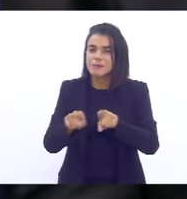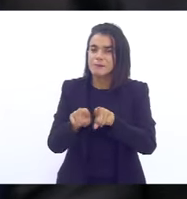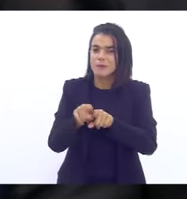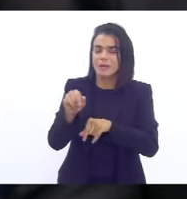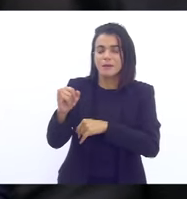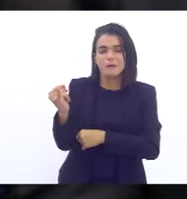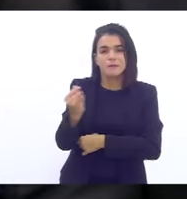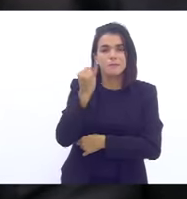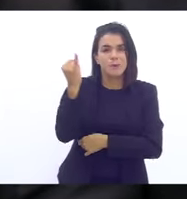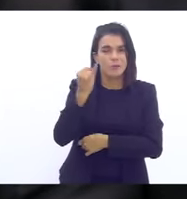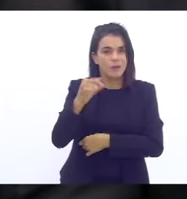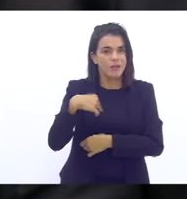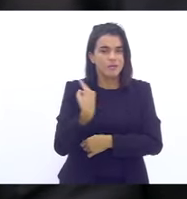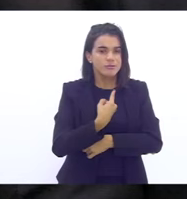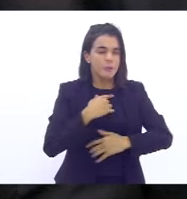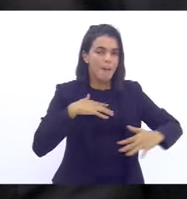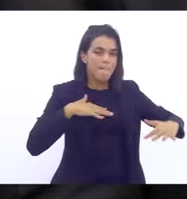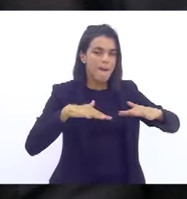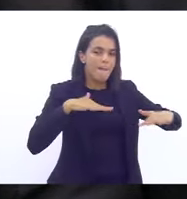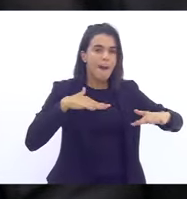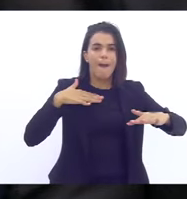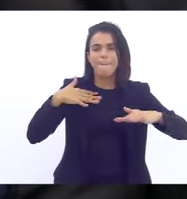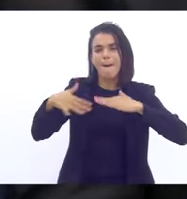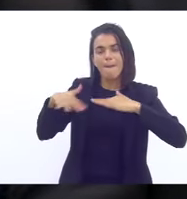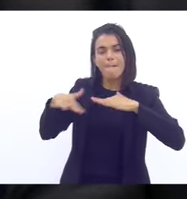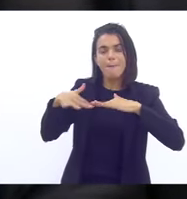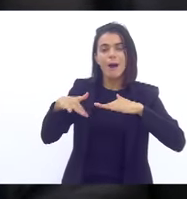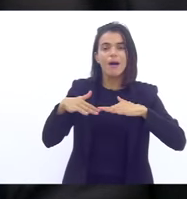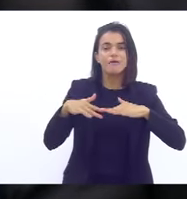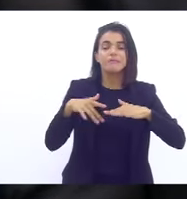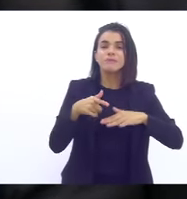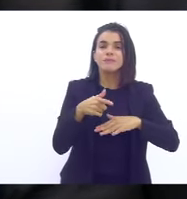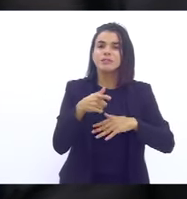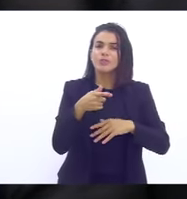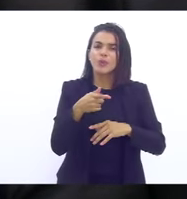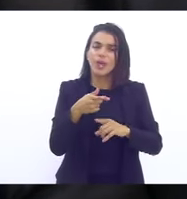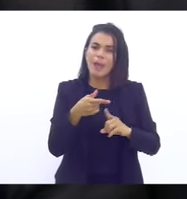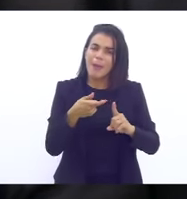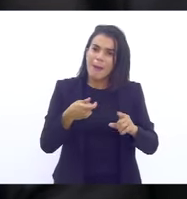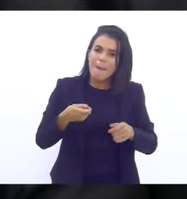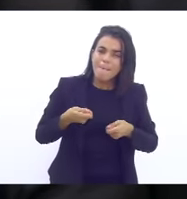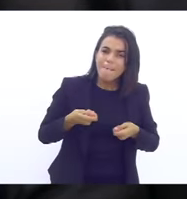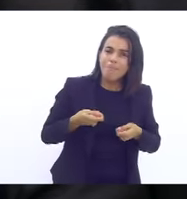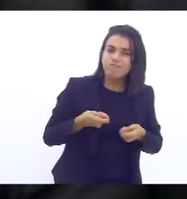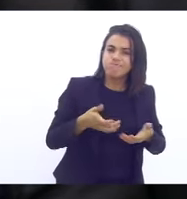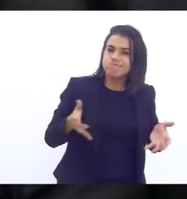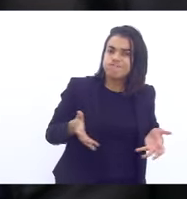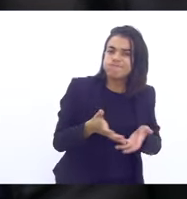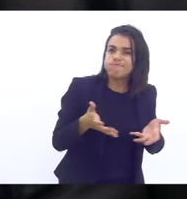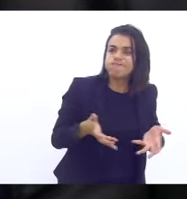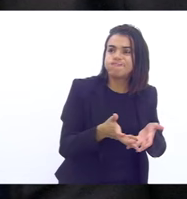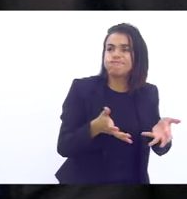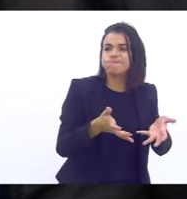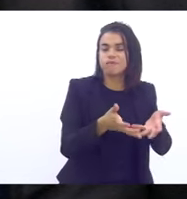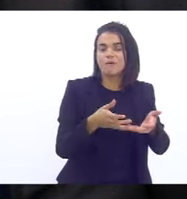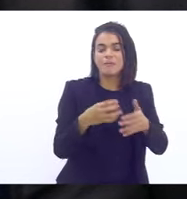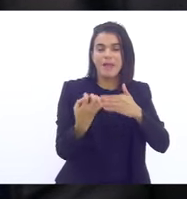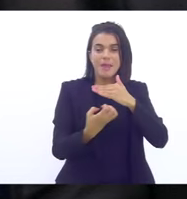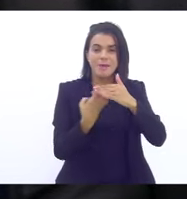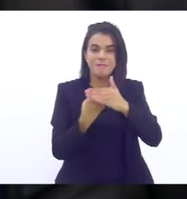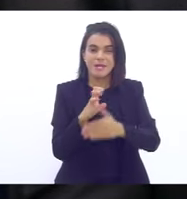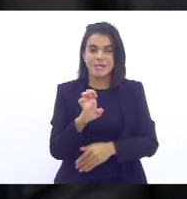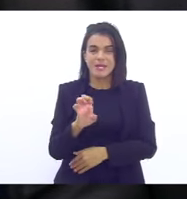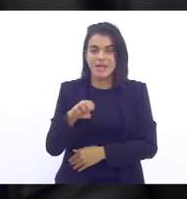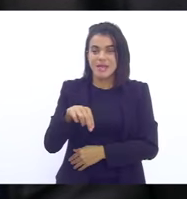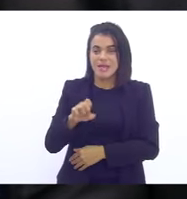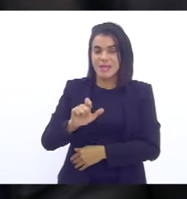nosso movimento, deputado Rodrigo Amorim, para a gente pressionar a Enel, que é a responsável pelas